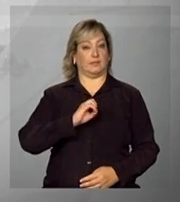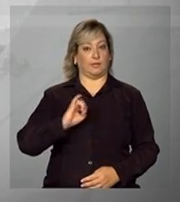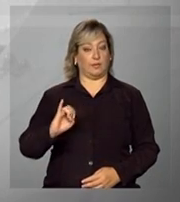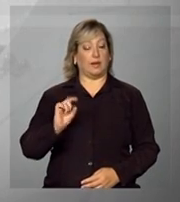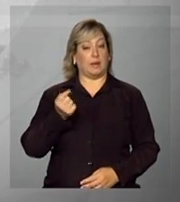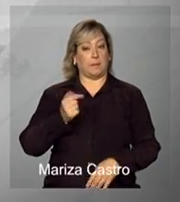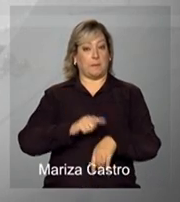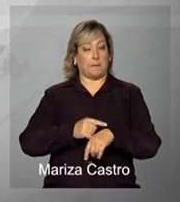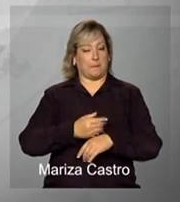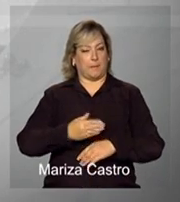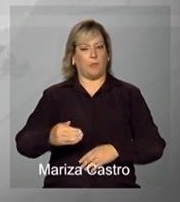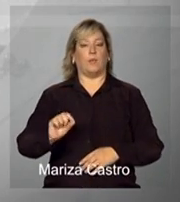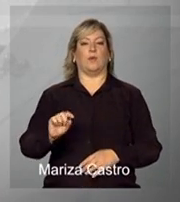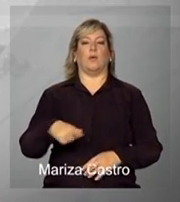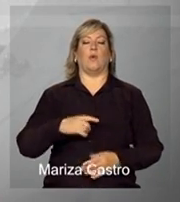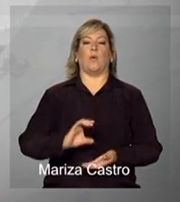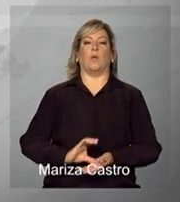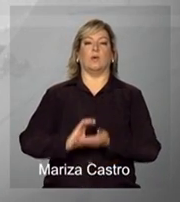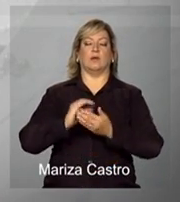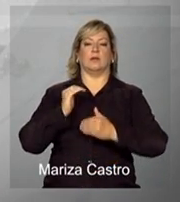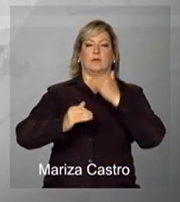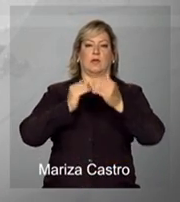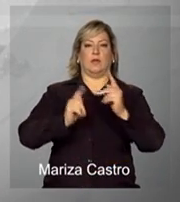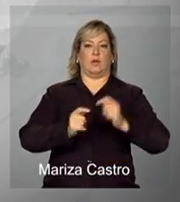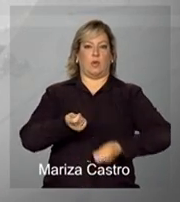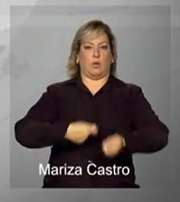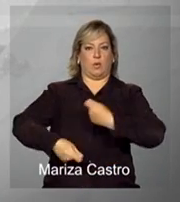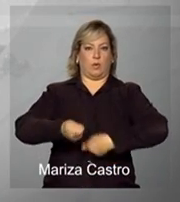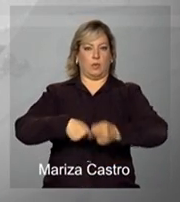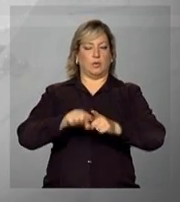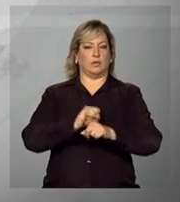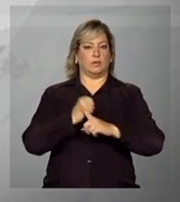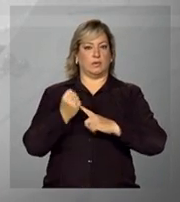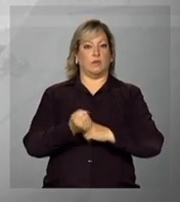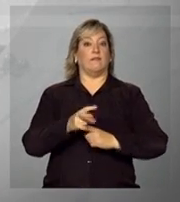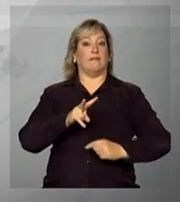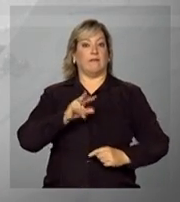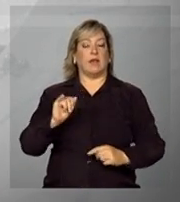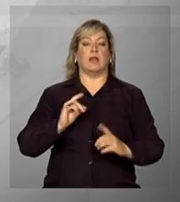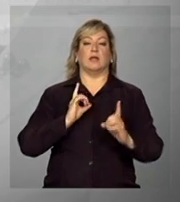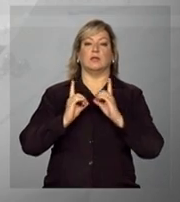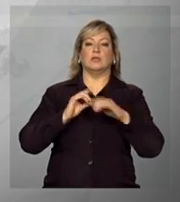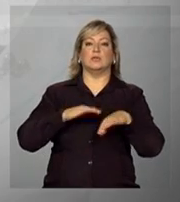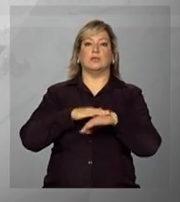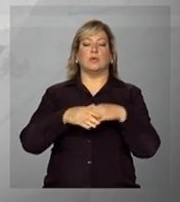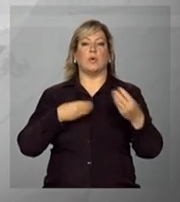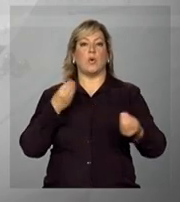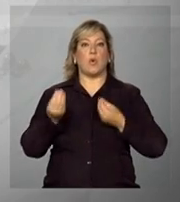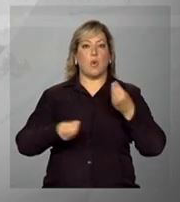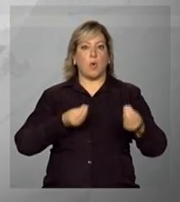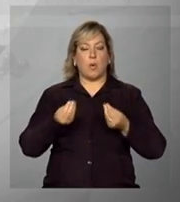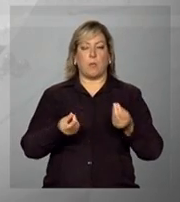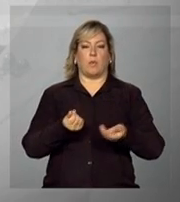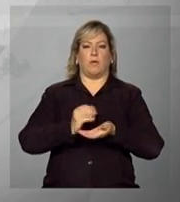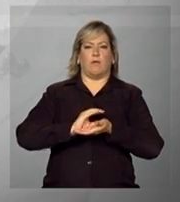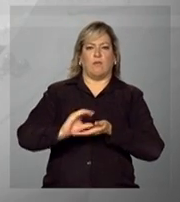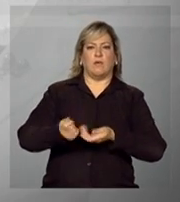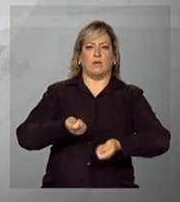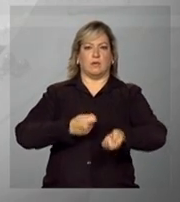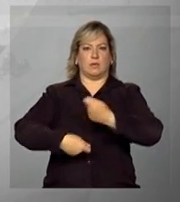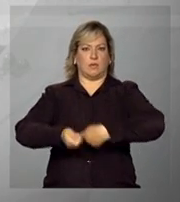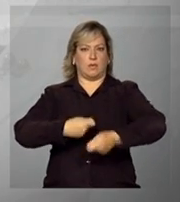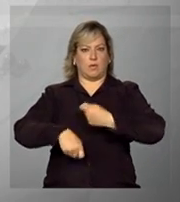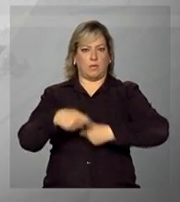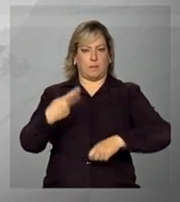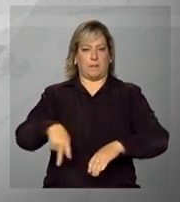Olá, daqui a pouco o Conselho de Desenvolvimento Econômico e Social vai discutir as perspectivas de investimentos para o país